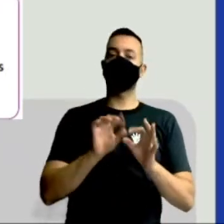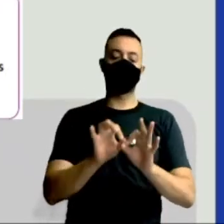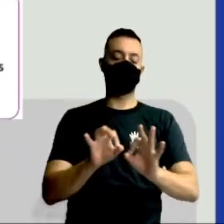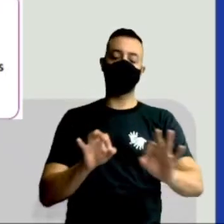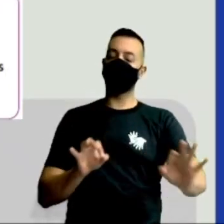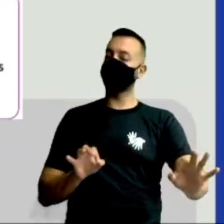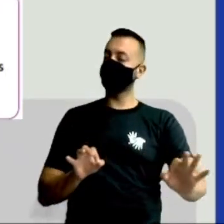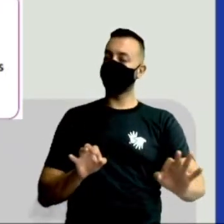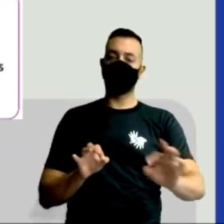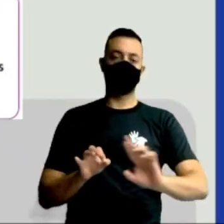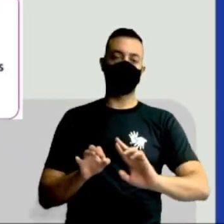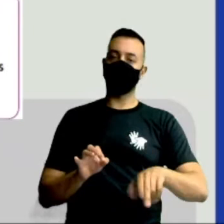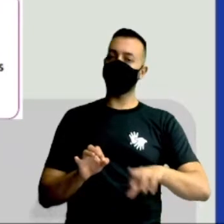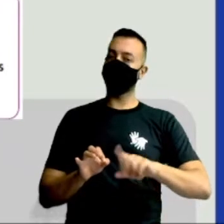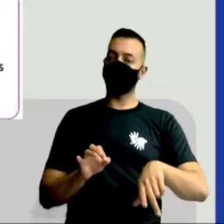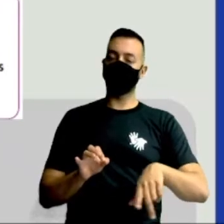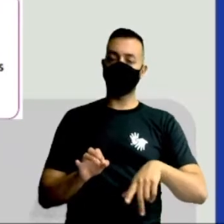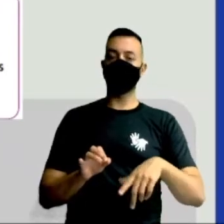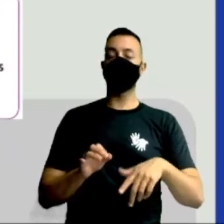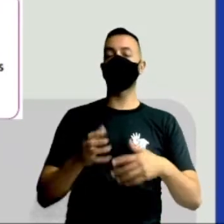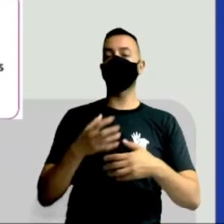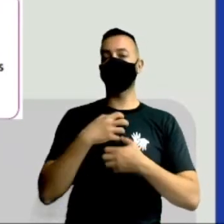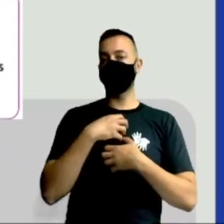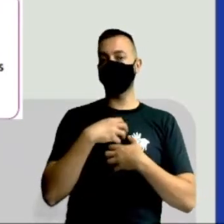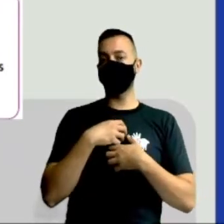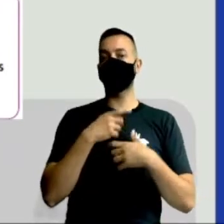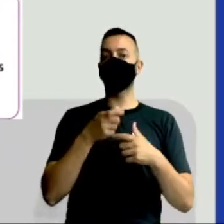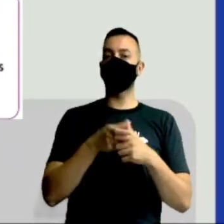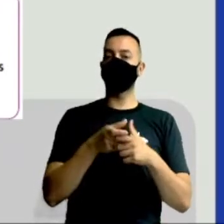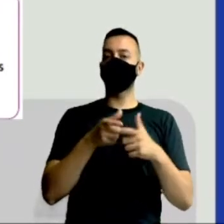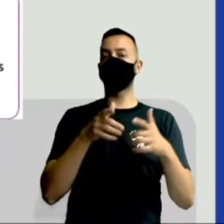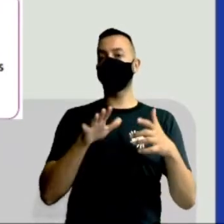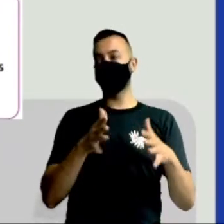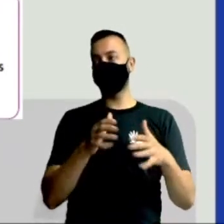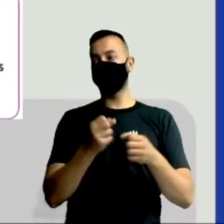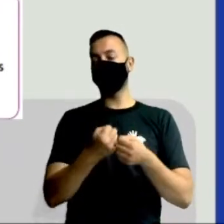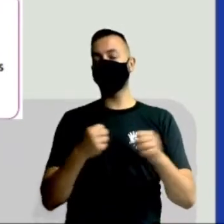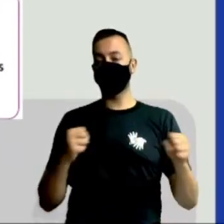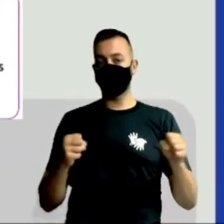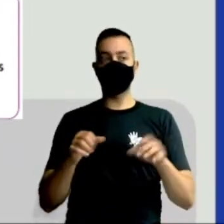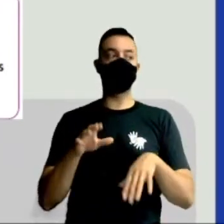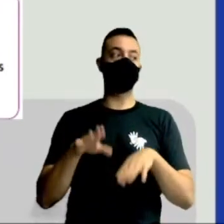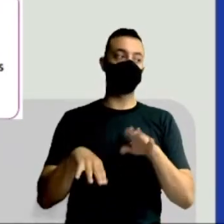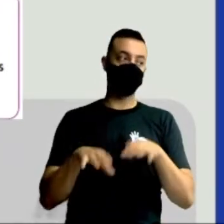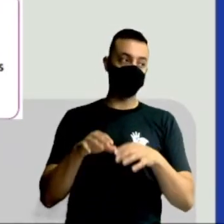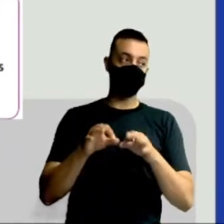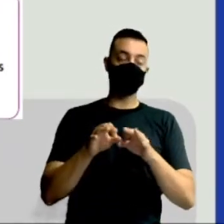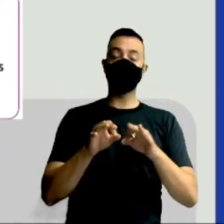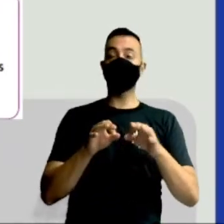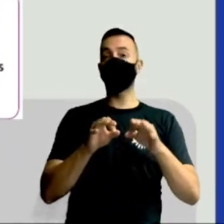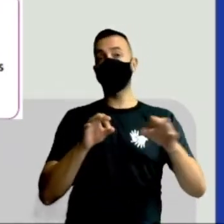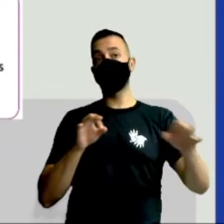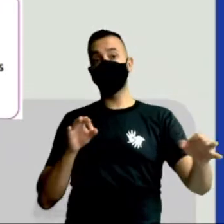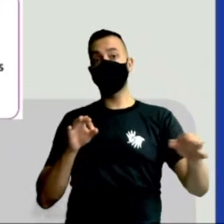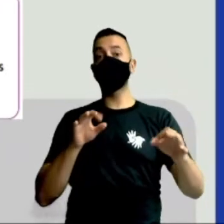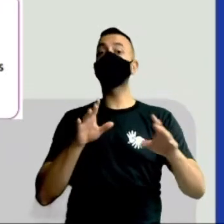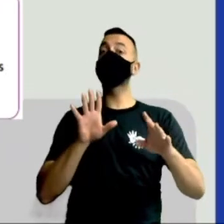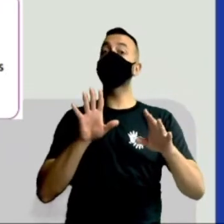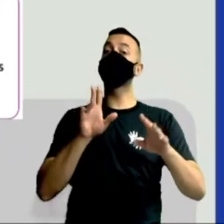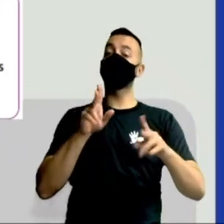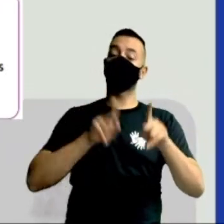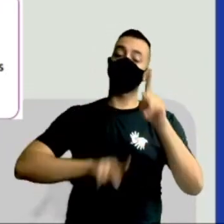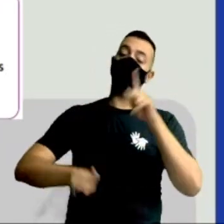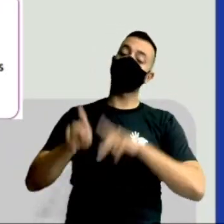da cidade que a classifica como pequena, média ou grande. É o tamanho da sua população. Veja só o quadro a